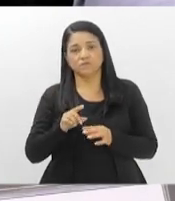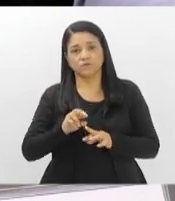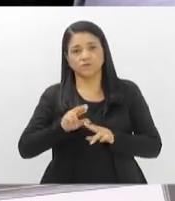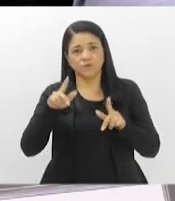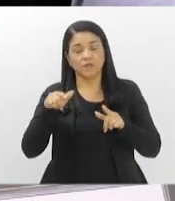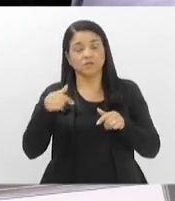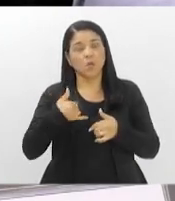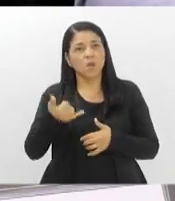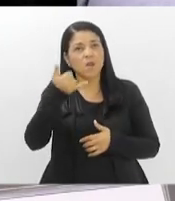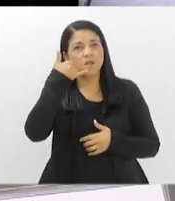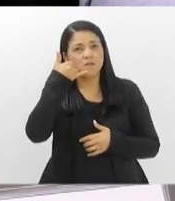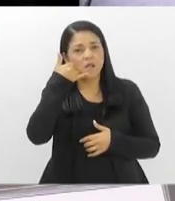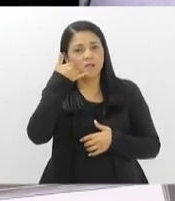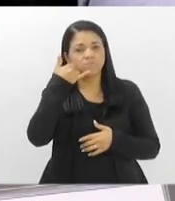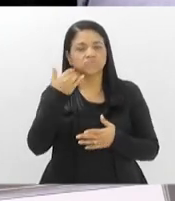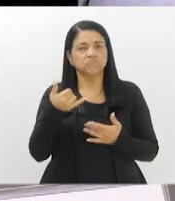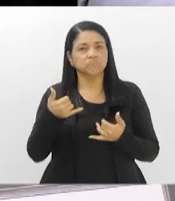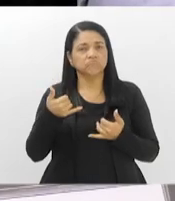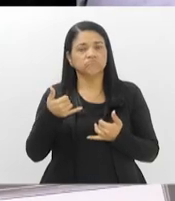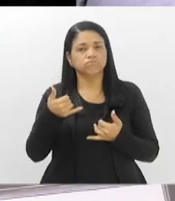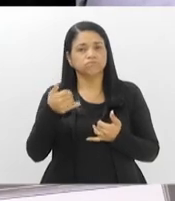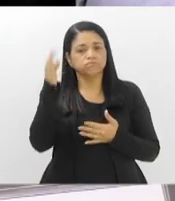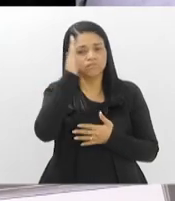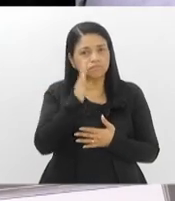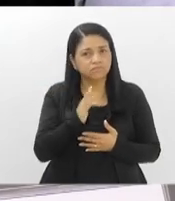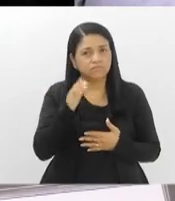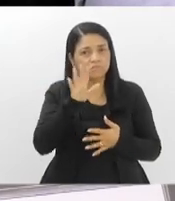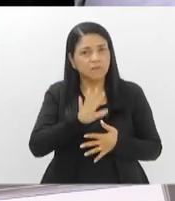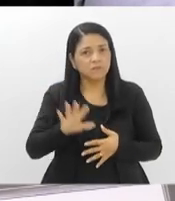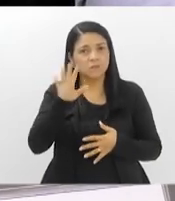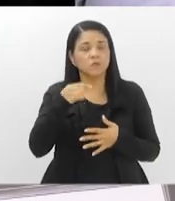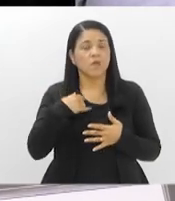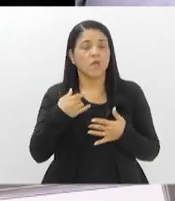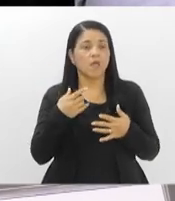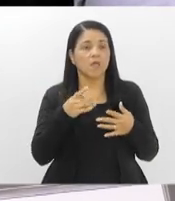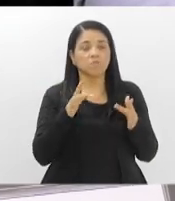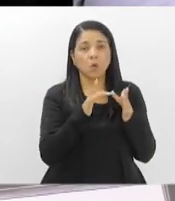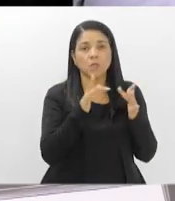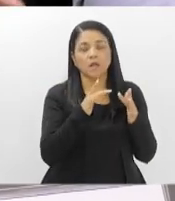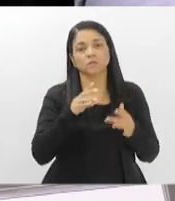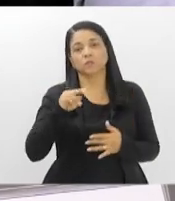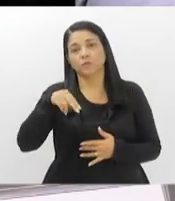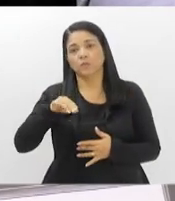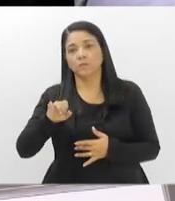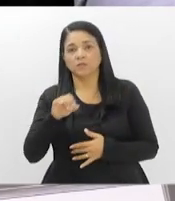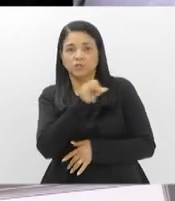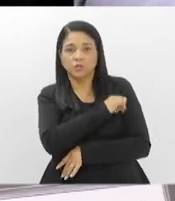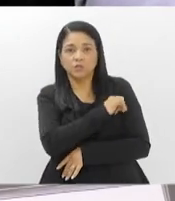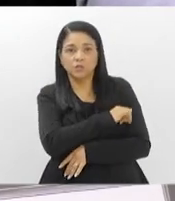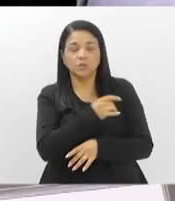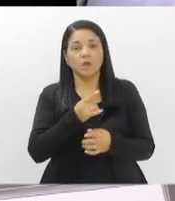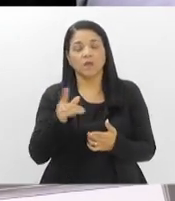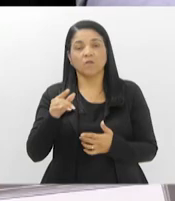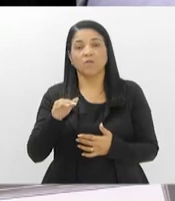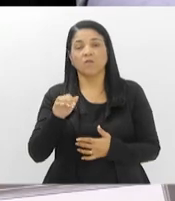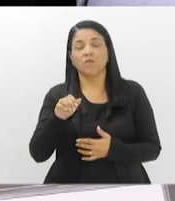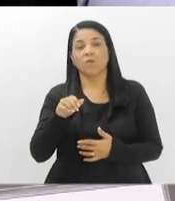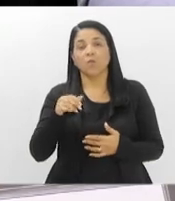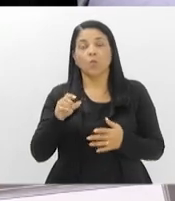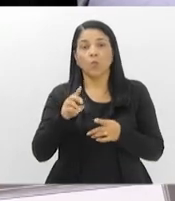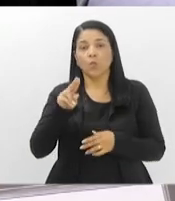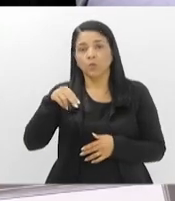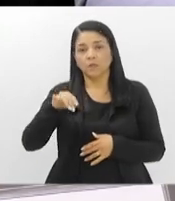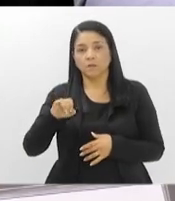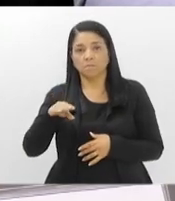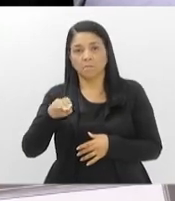que caiu na nacional e eles disseram não é com a gente é com a Unimed Rio não é Unimed Rio é com Unimed ferge e assim vai